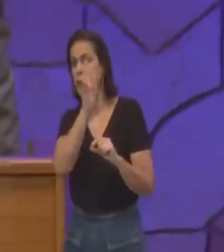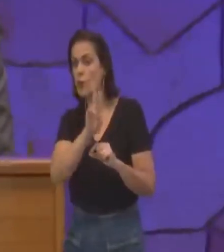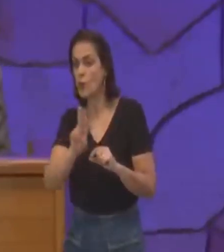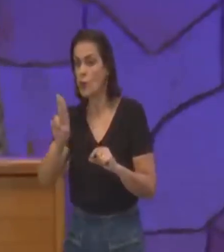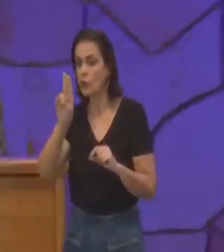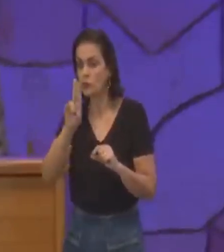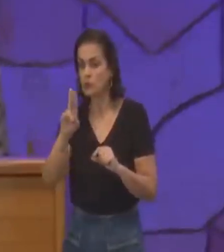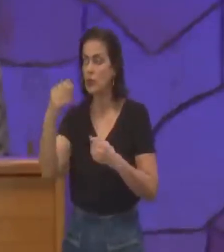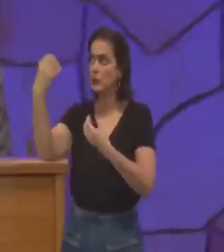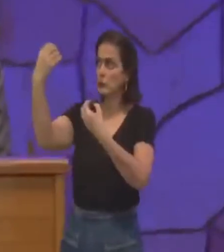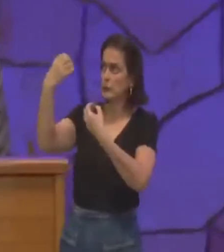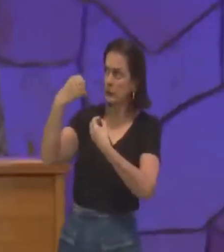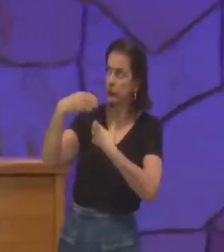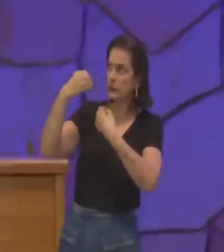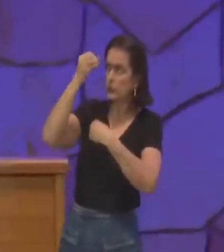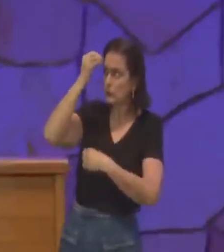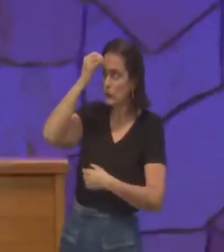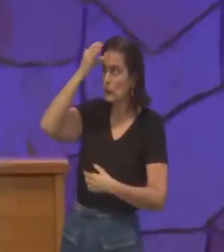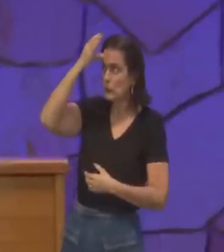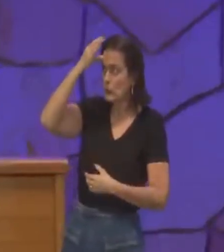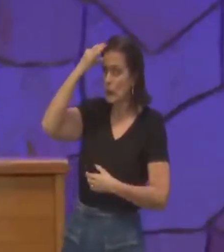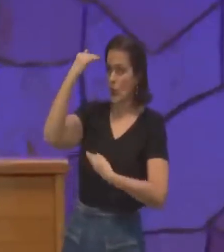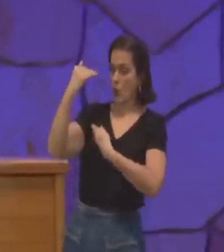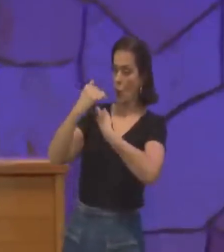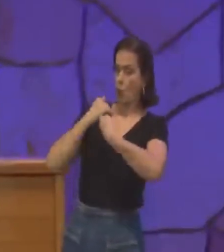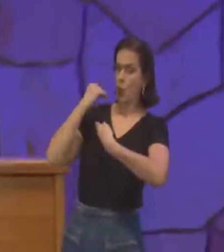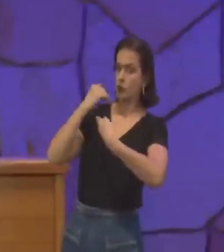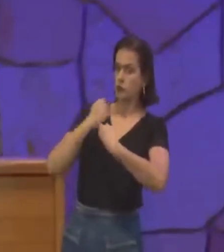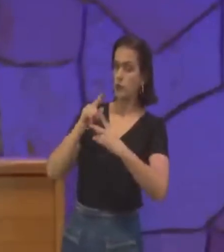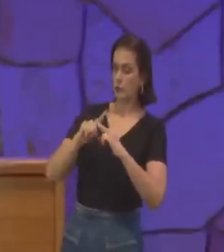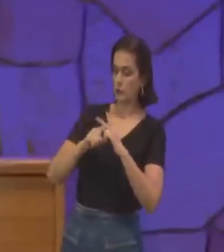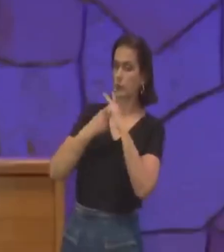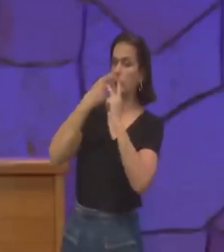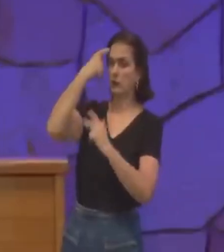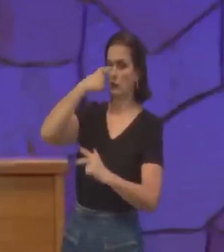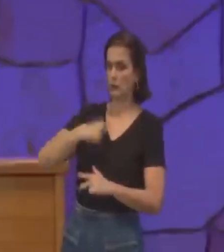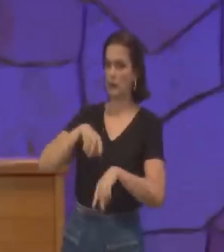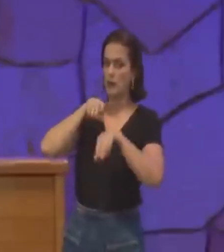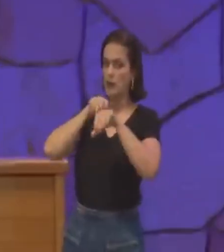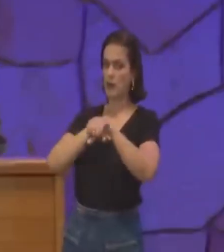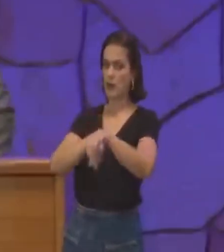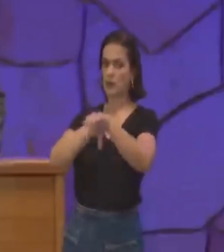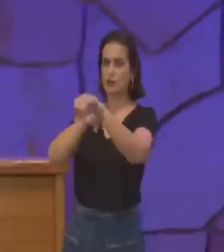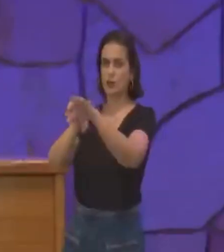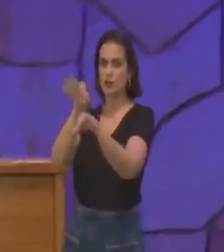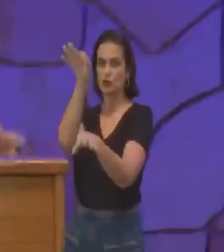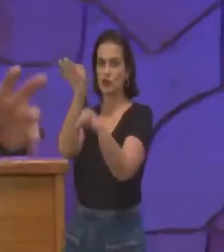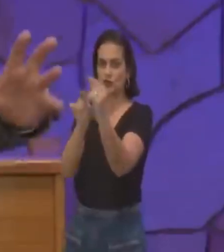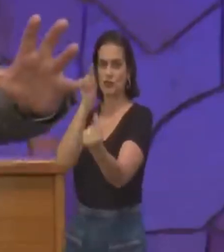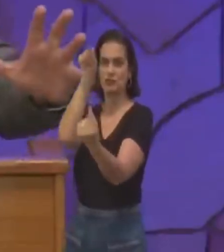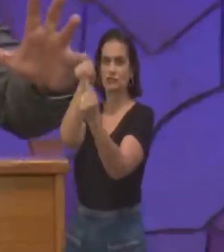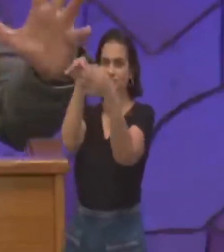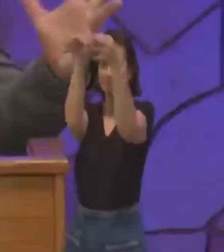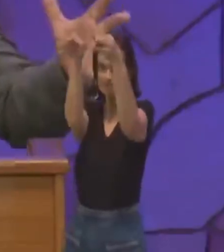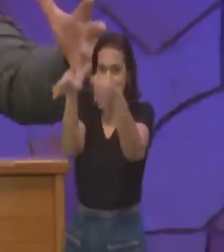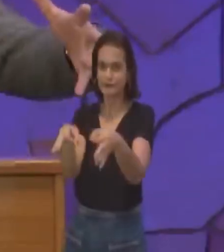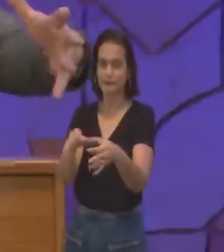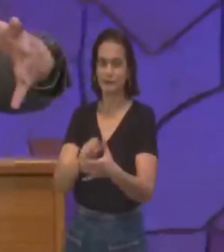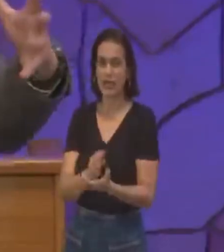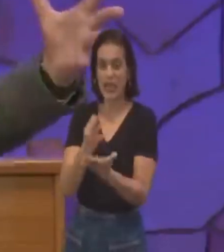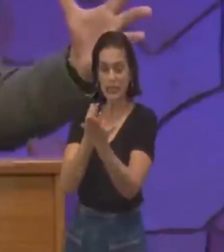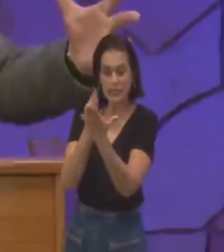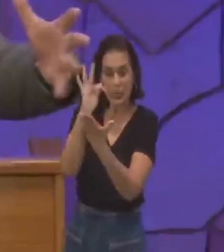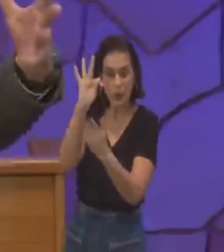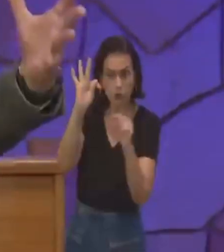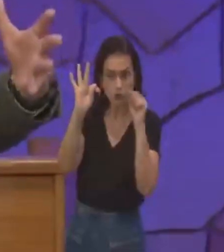nosso ensino, para a repreensão, para a correção, para a educação na justiça. Ou seja, essa